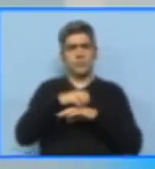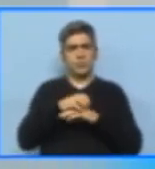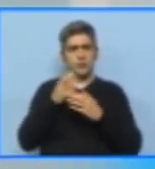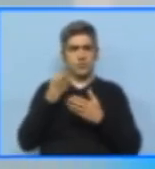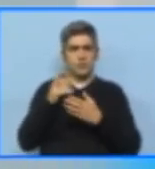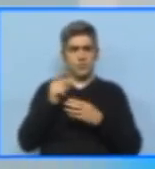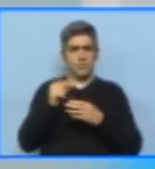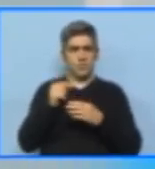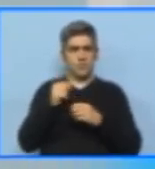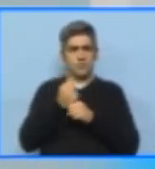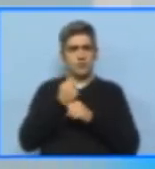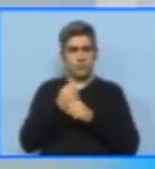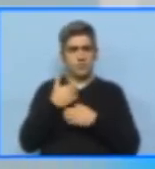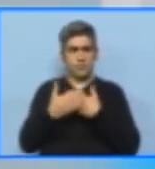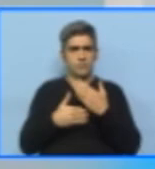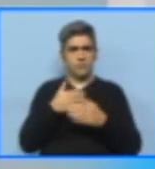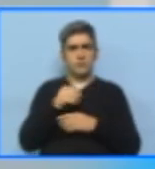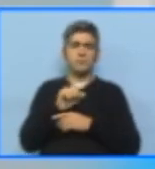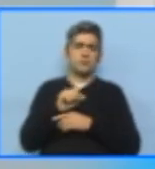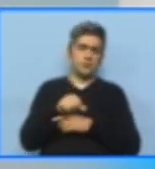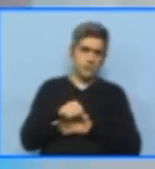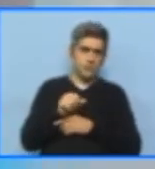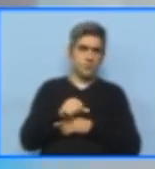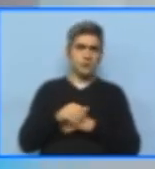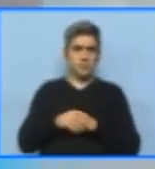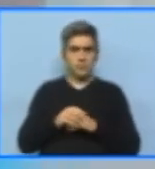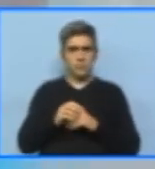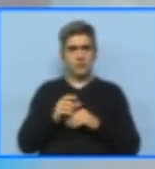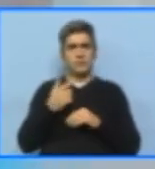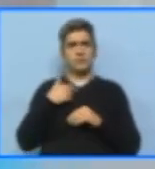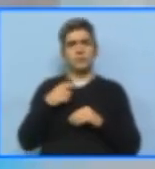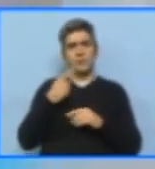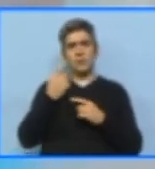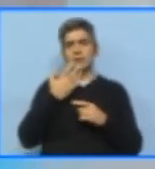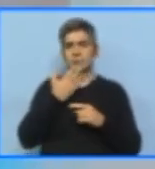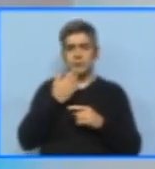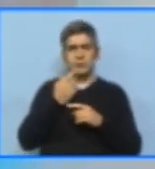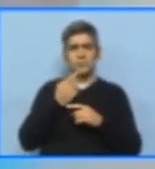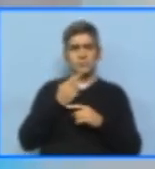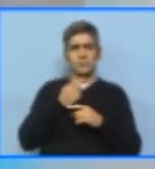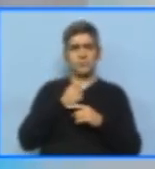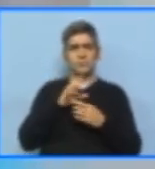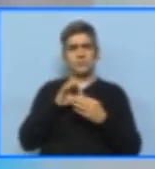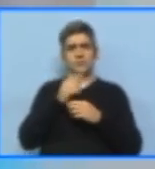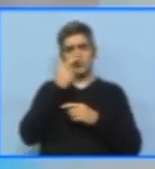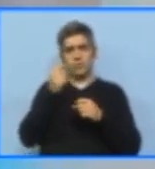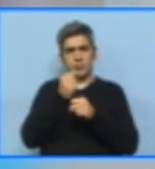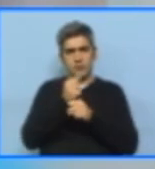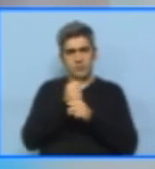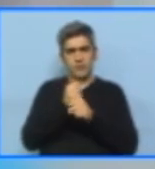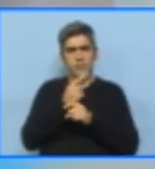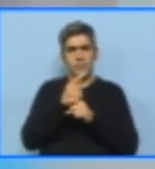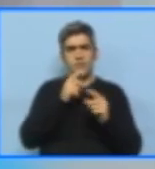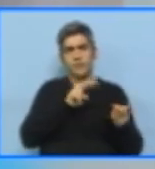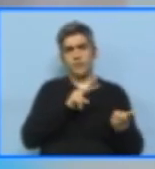ajudar neste empenho, nesta nova projeção no futuro. Nós tínhamos algum receio, principalmente em relação aos trabalhadores,